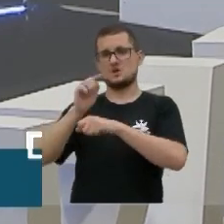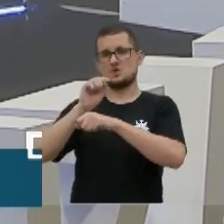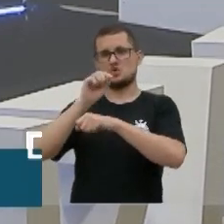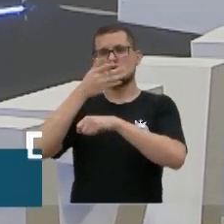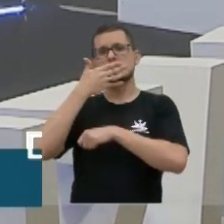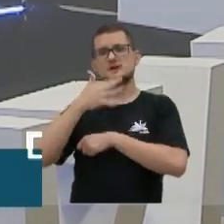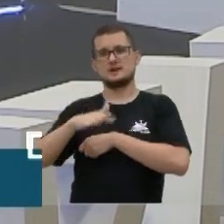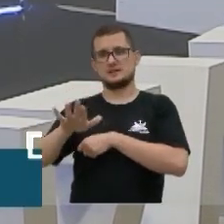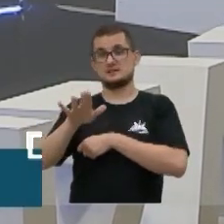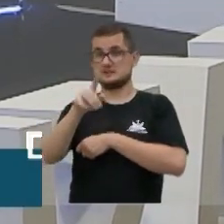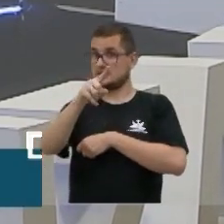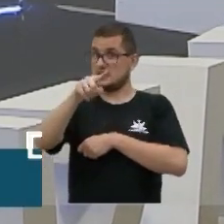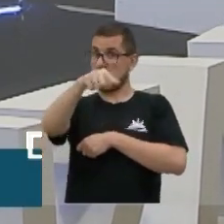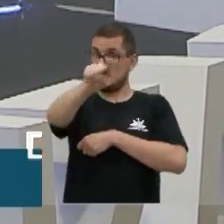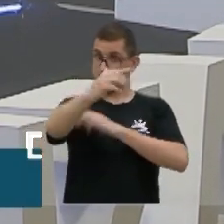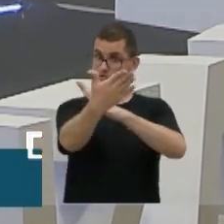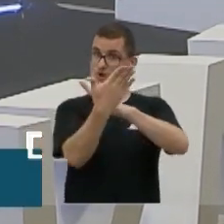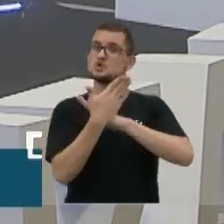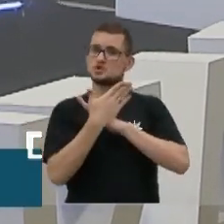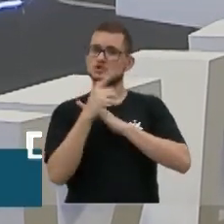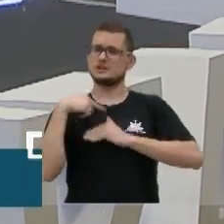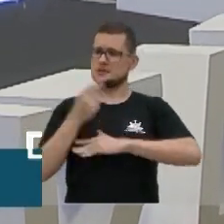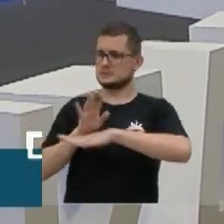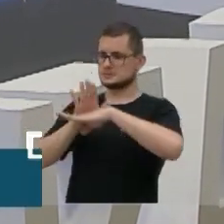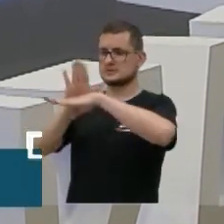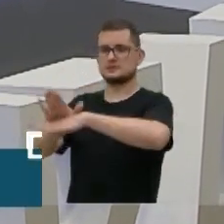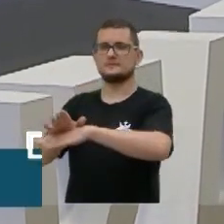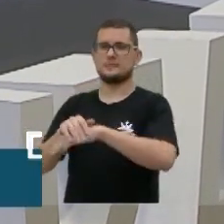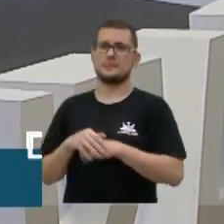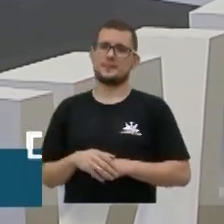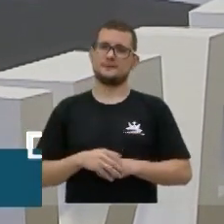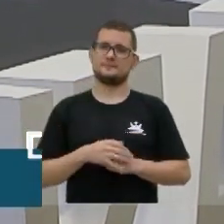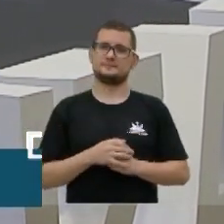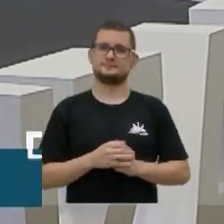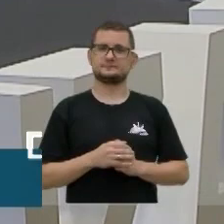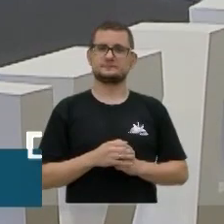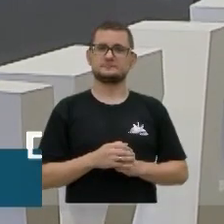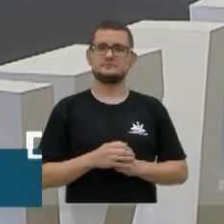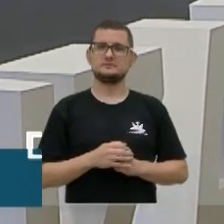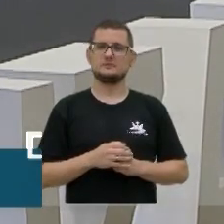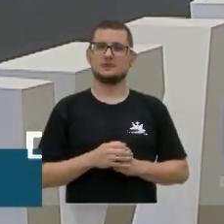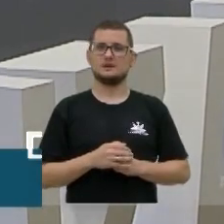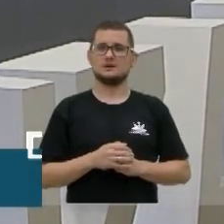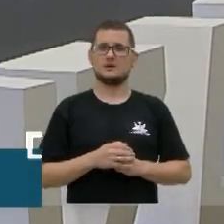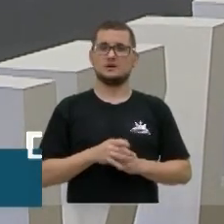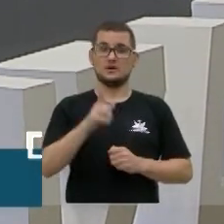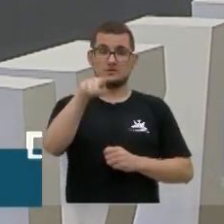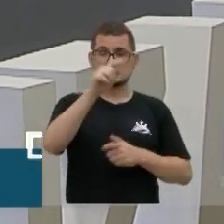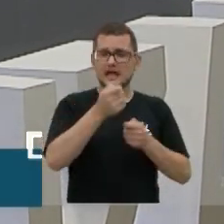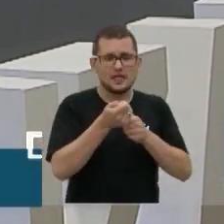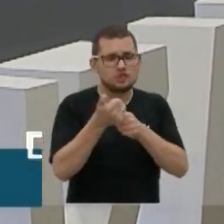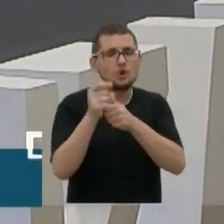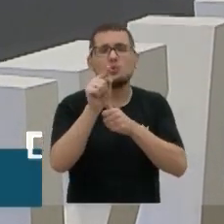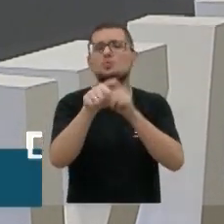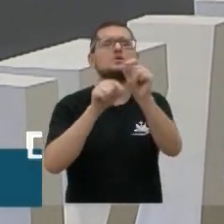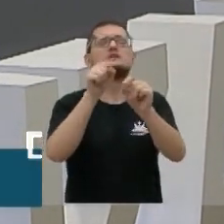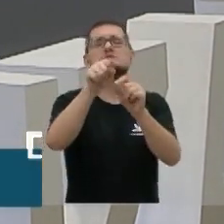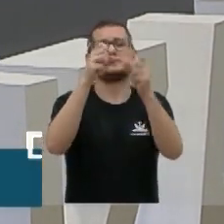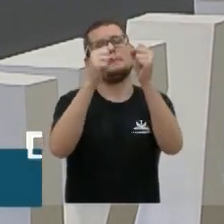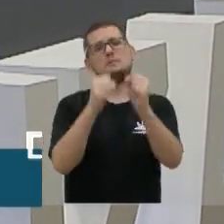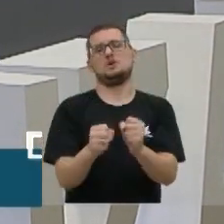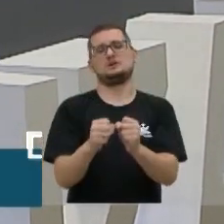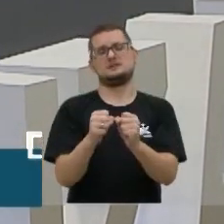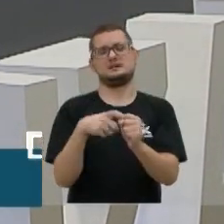A sua ajuda, você vai dizer, padre, às vezes eu dou o que eu não posso. Ela é muito bem usada